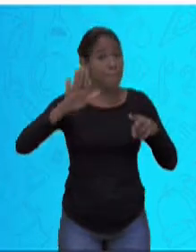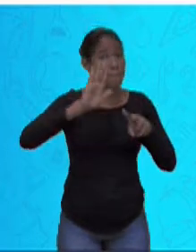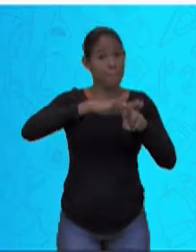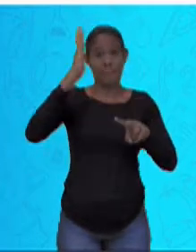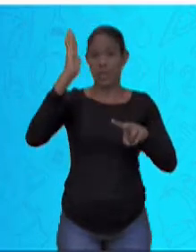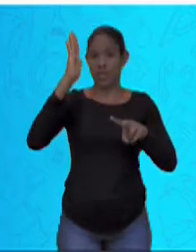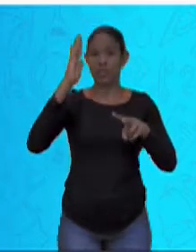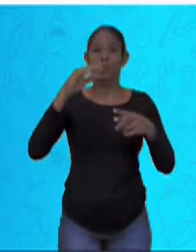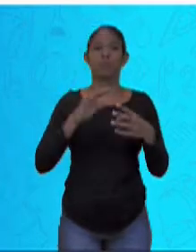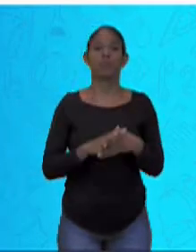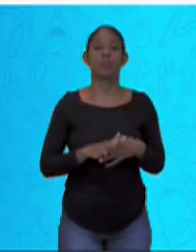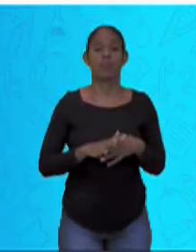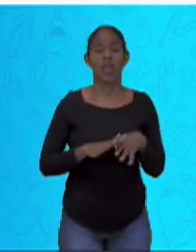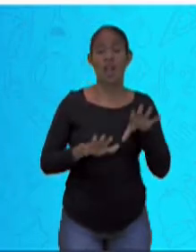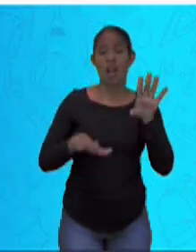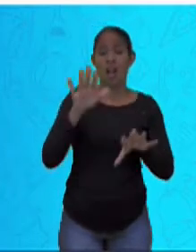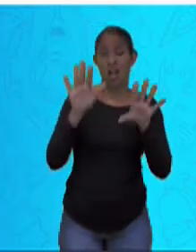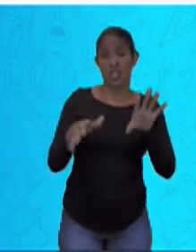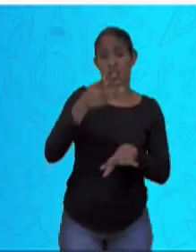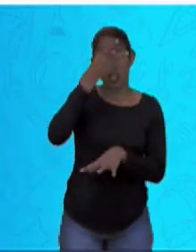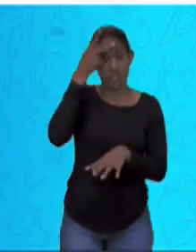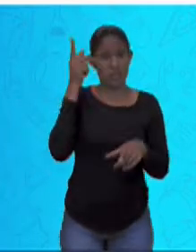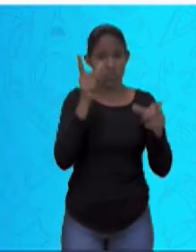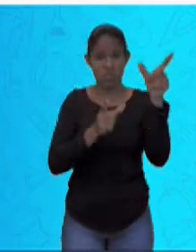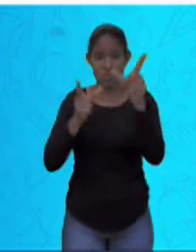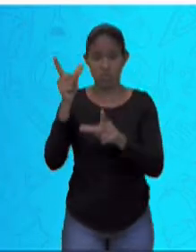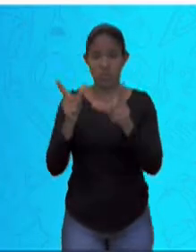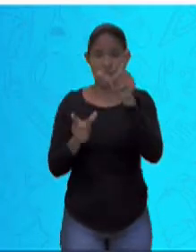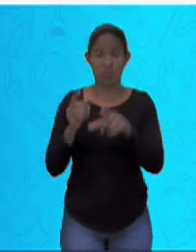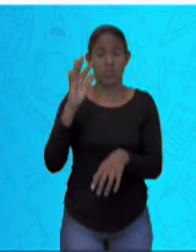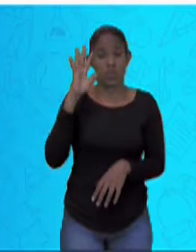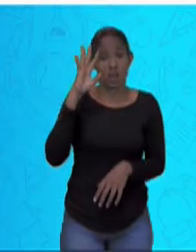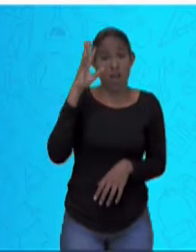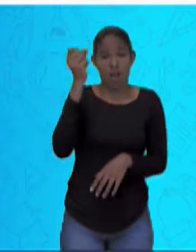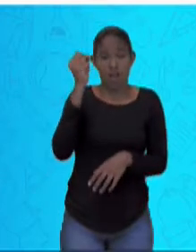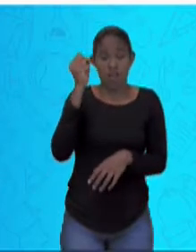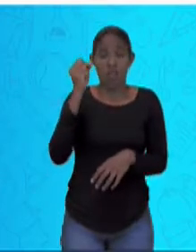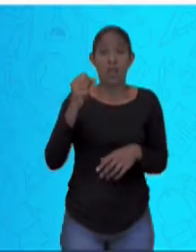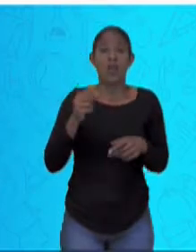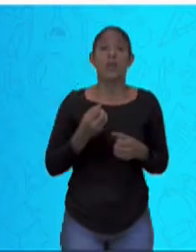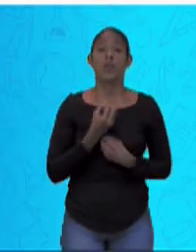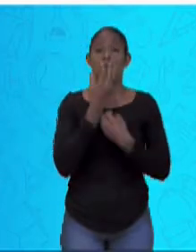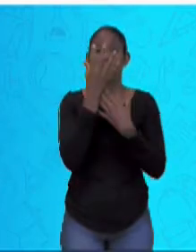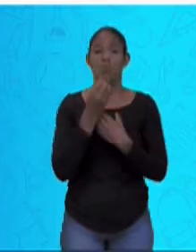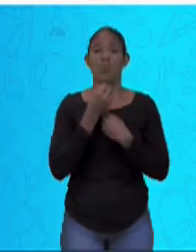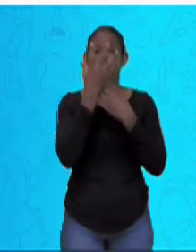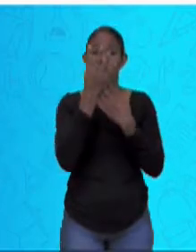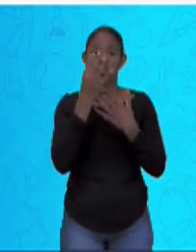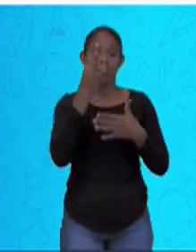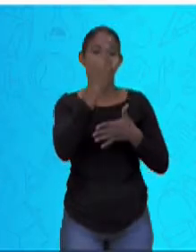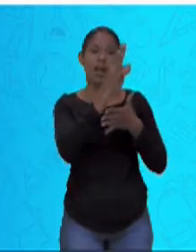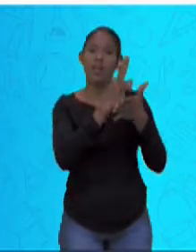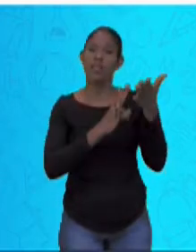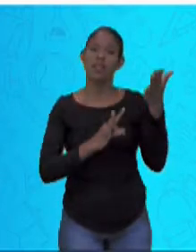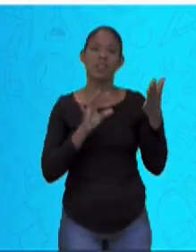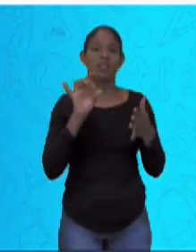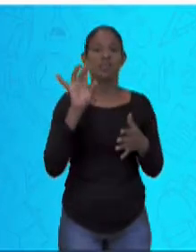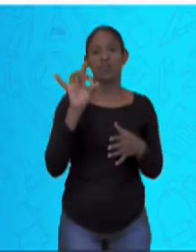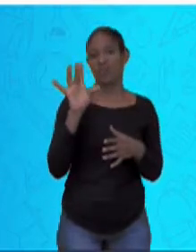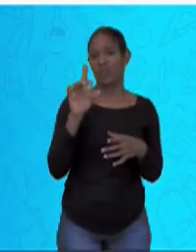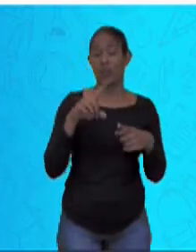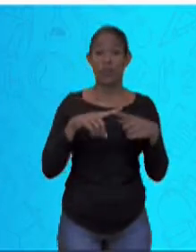a poesia é um gênero textual, mas, na verdade, ela não está